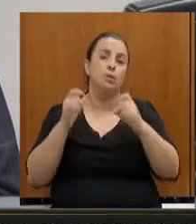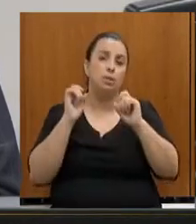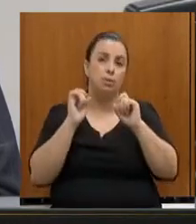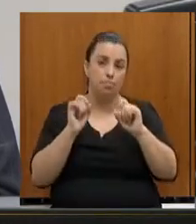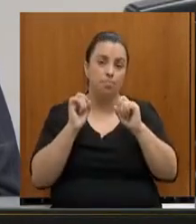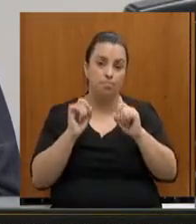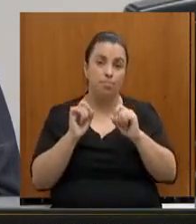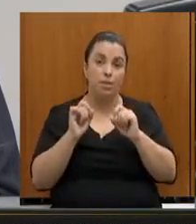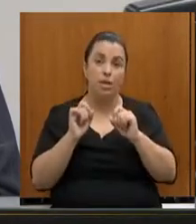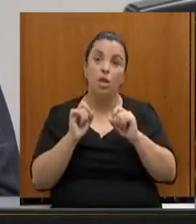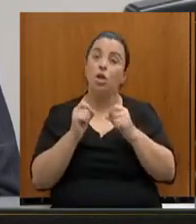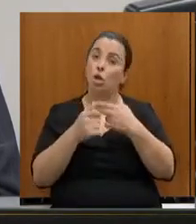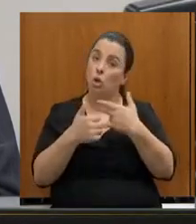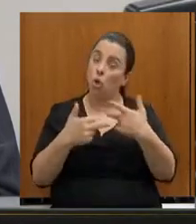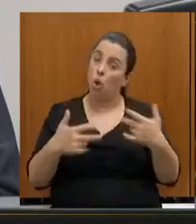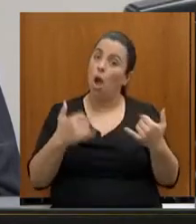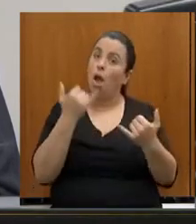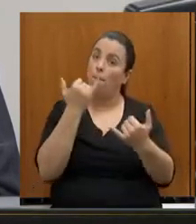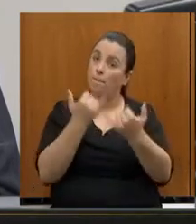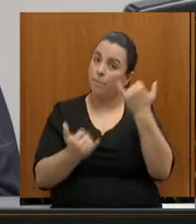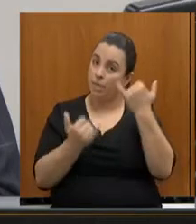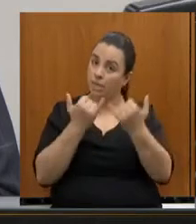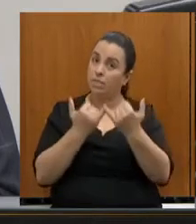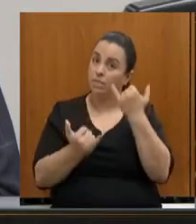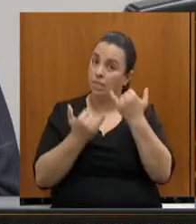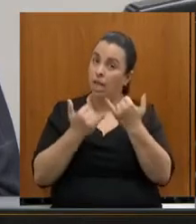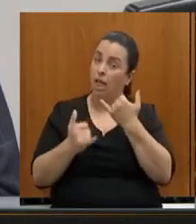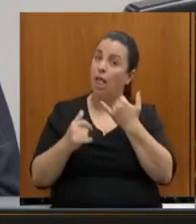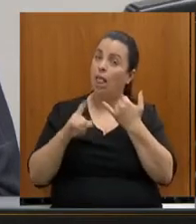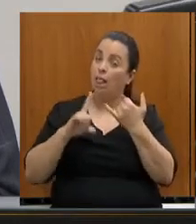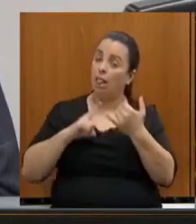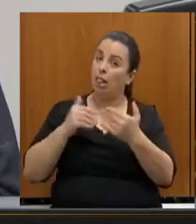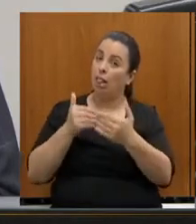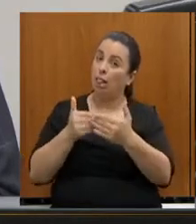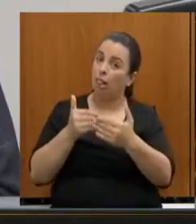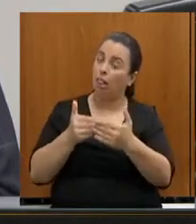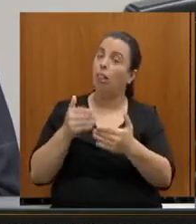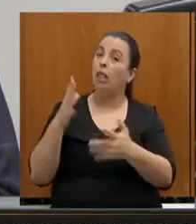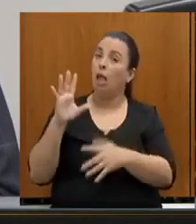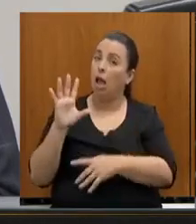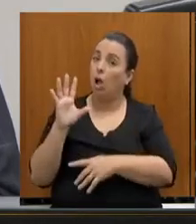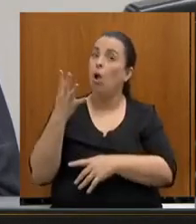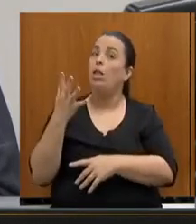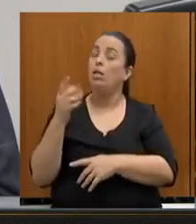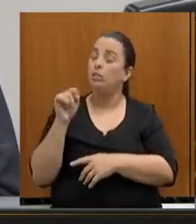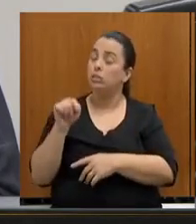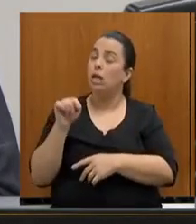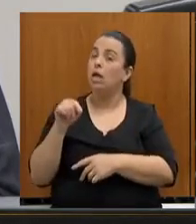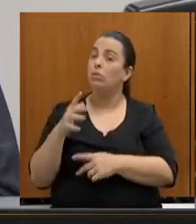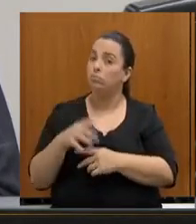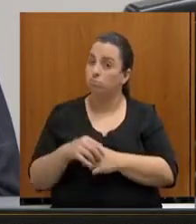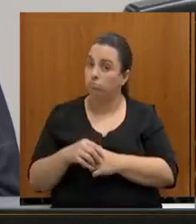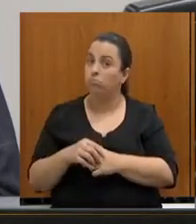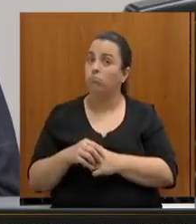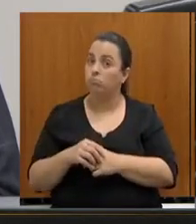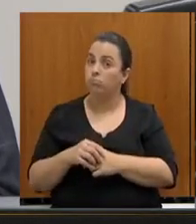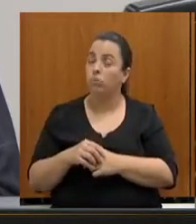fato semelhante está acontecendo e no em relação